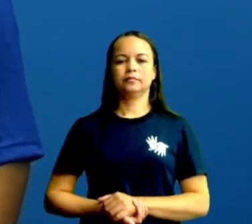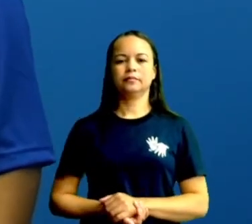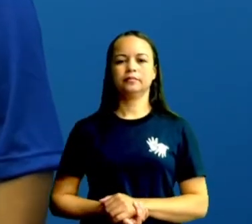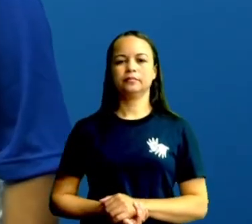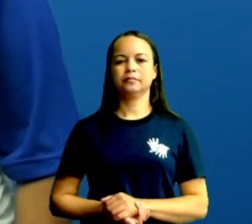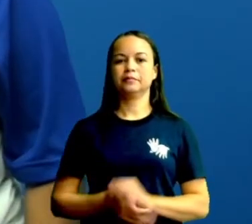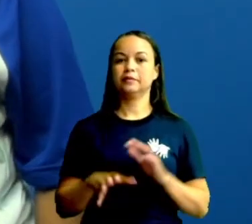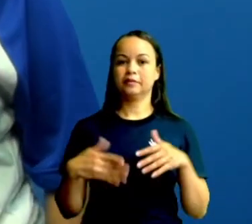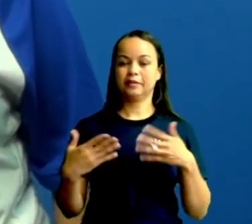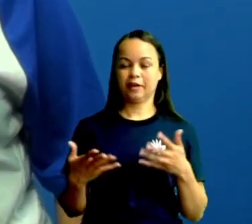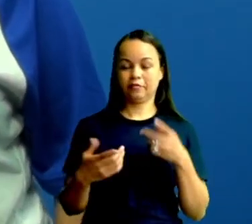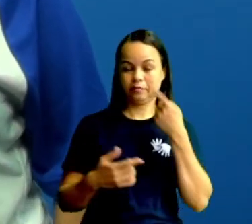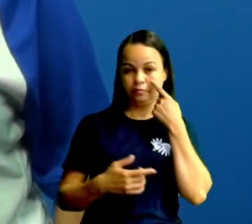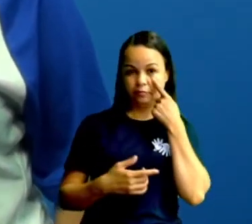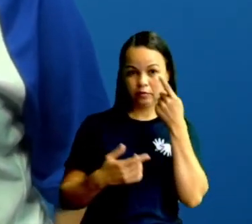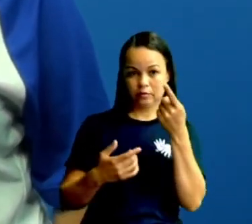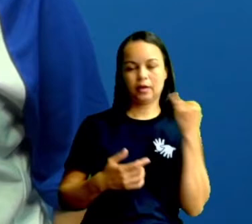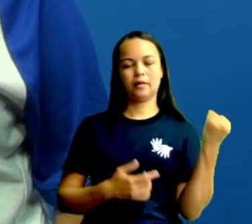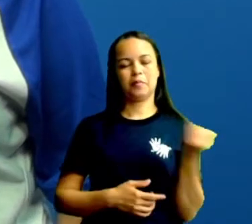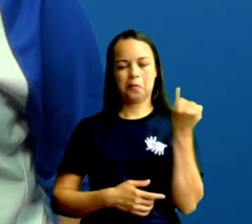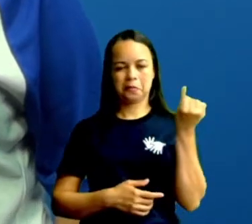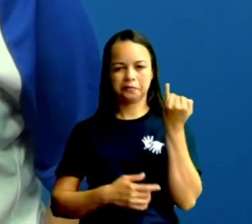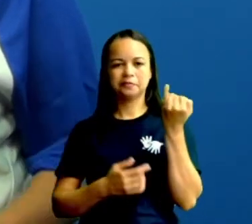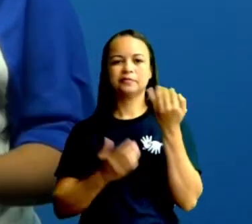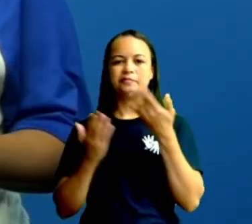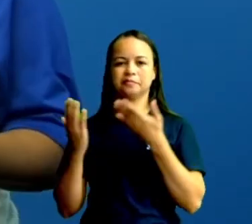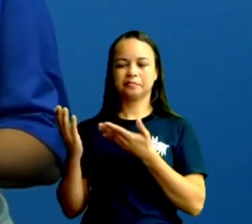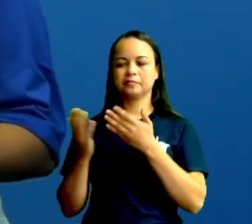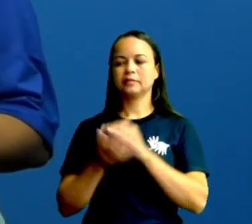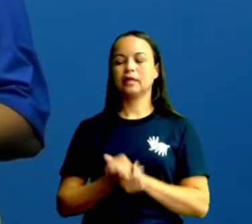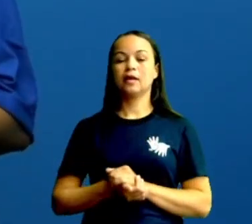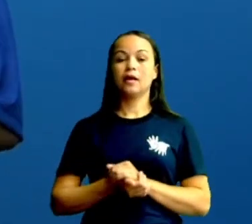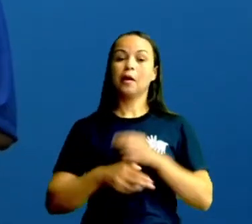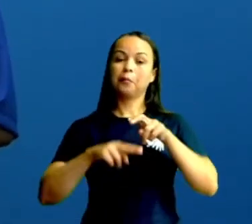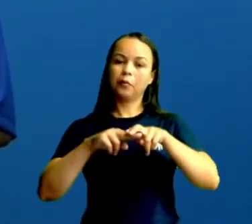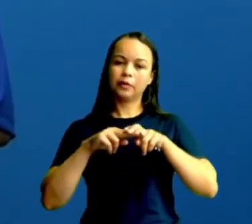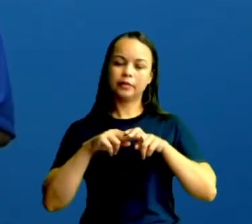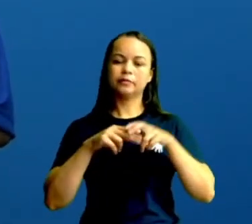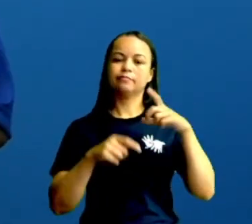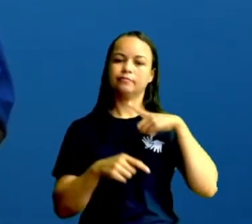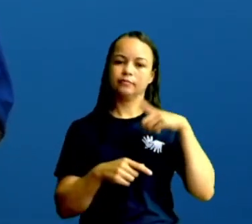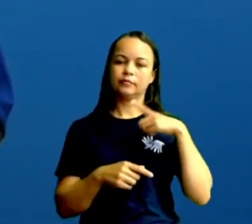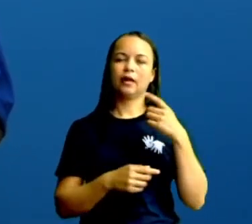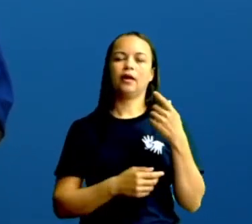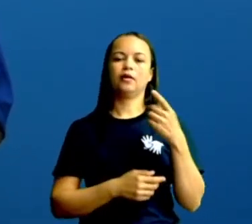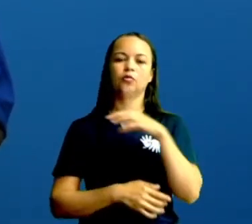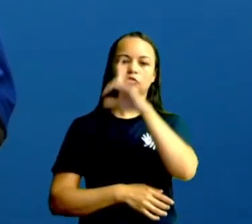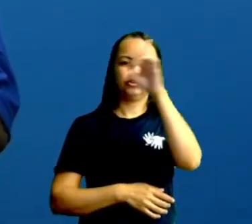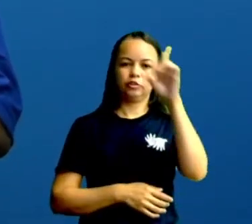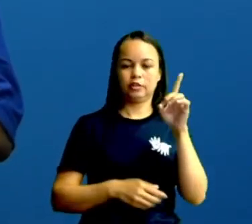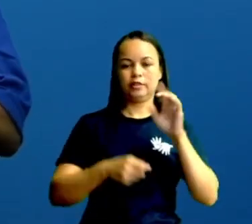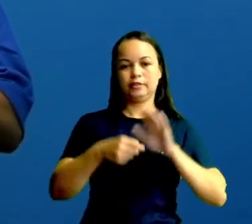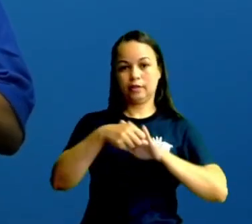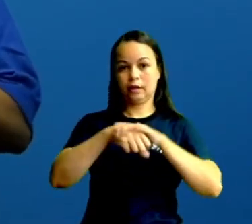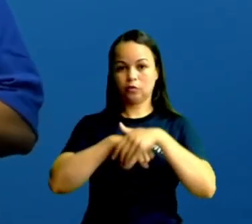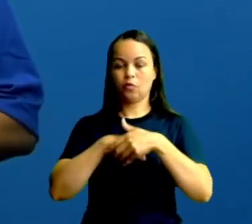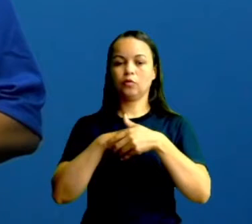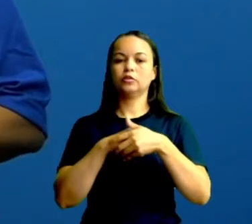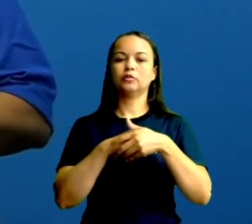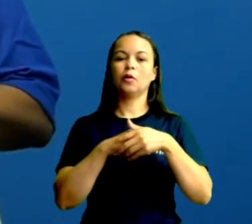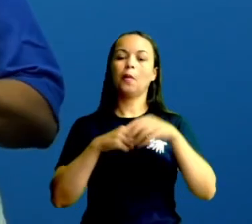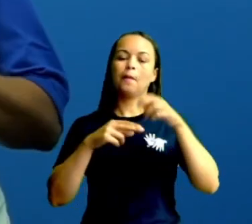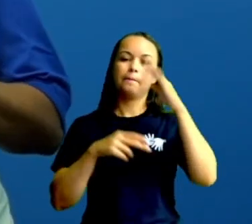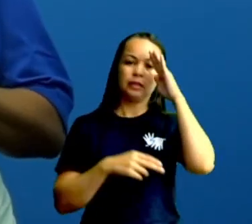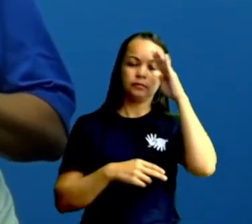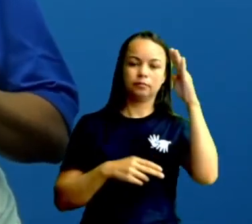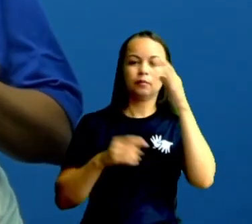E aí, pessoal, vocês viram como é importante, né? Que é por isso que tem os dias e a noite, né? A consequência justamente do giro da